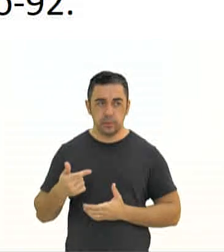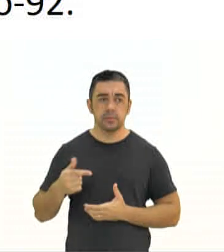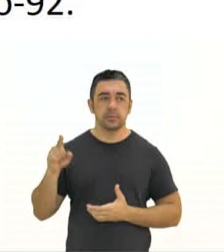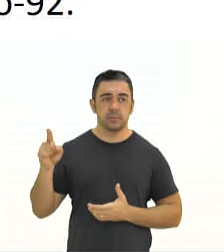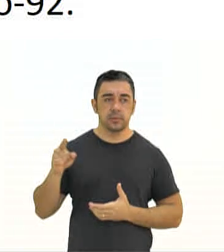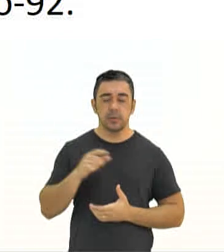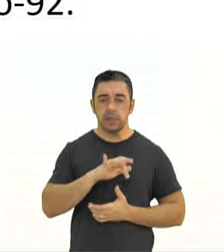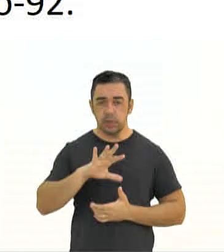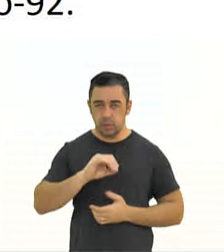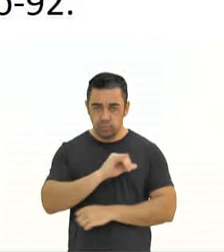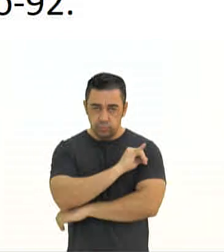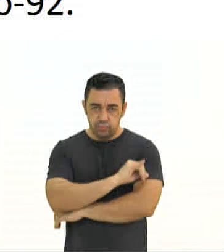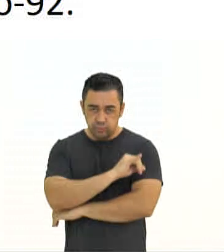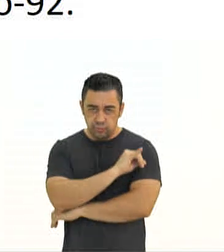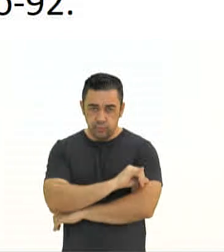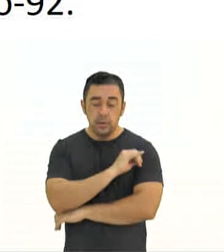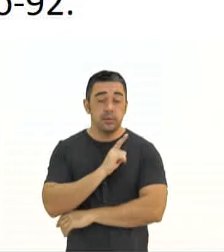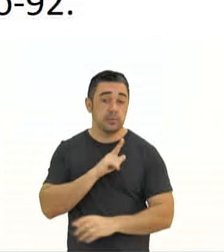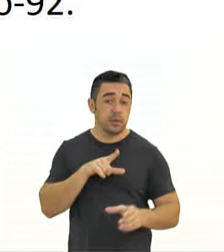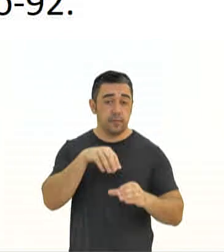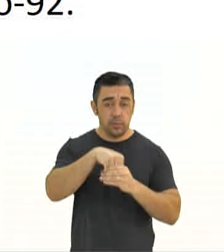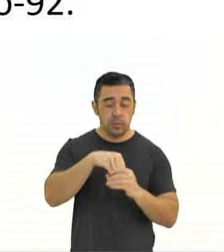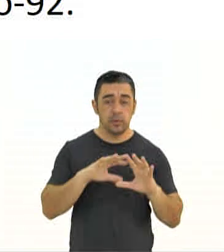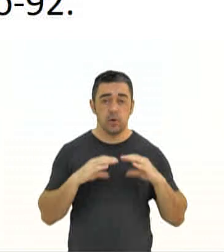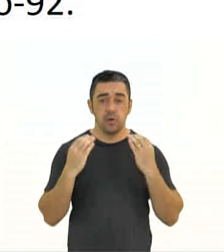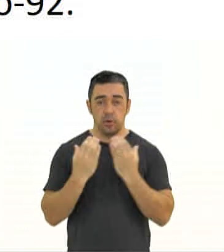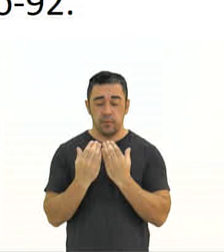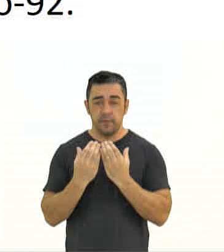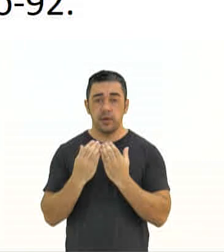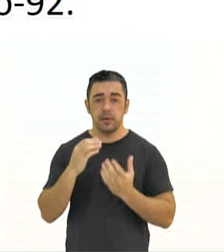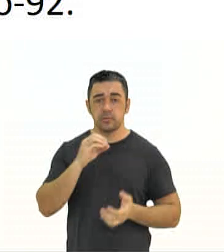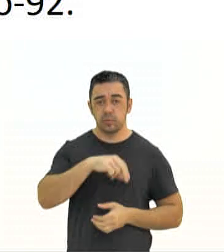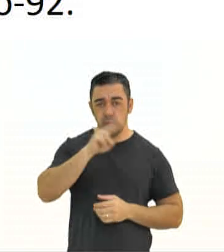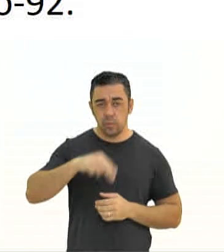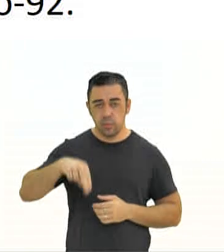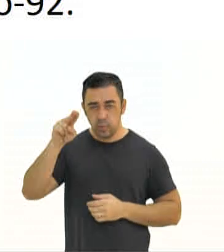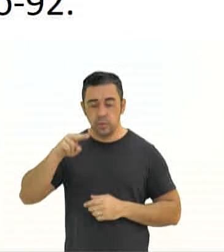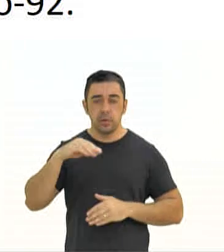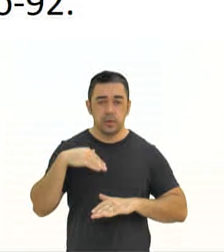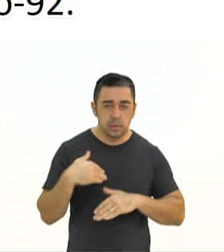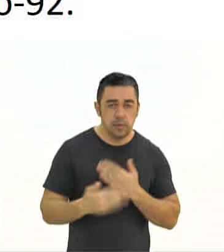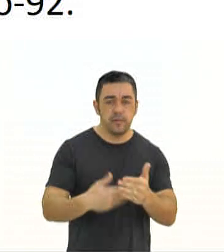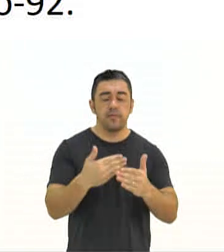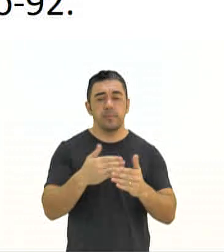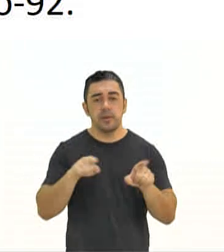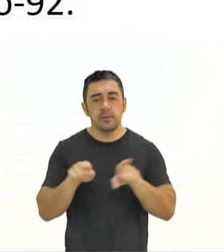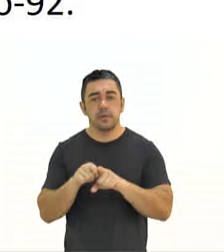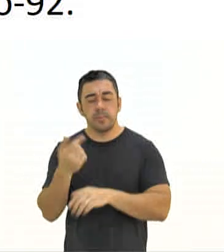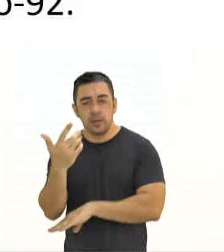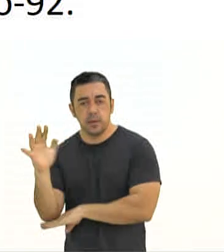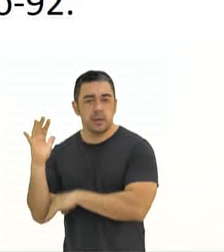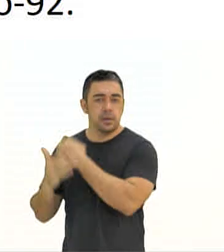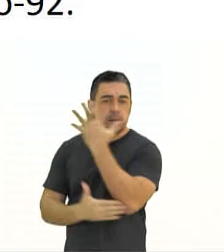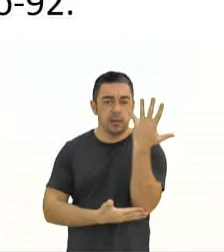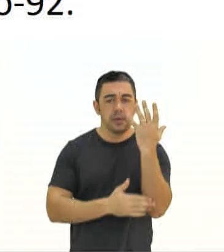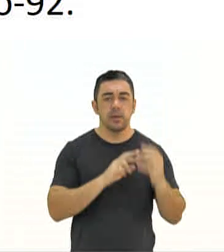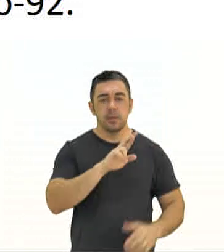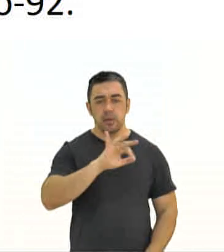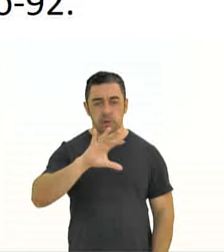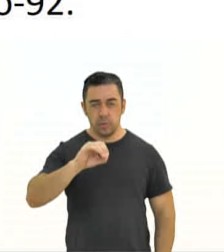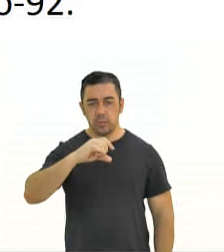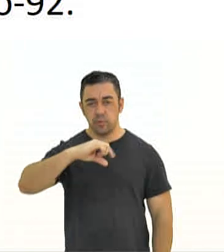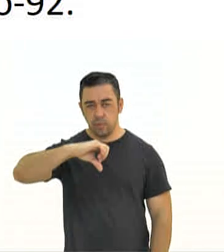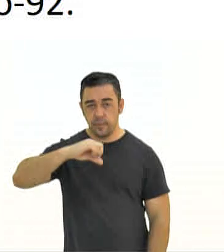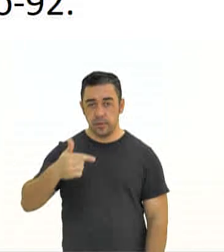1992, Rio de Janeiro abrigou a Conferência das Nações Unidas sobre o Desenvolvimento e o Meio Ambiente, Rio 92. Nesse encontro